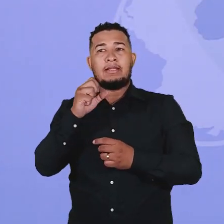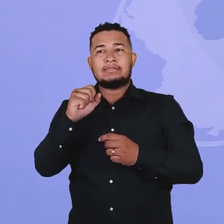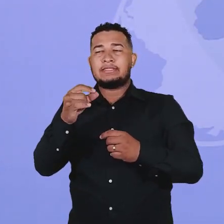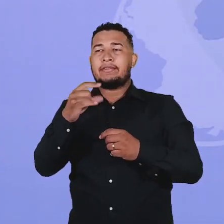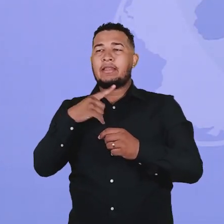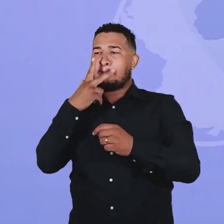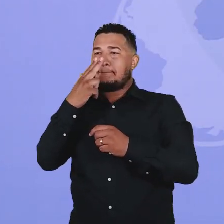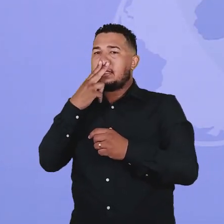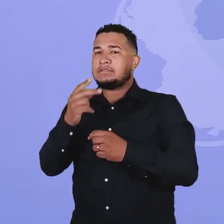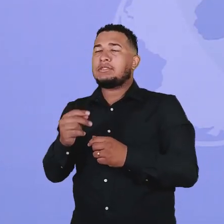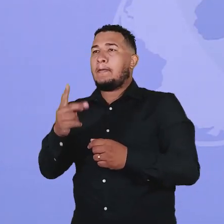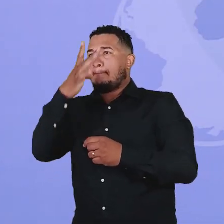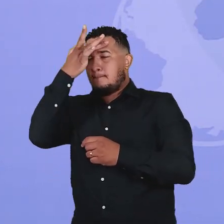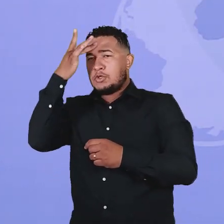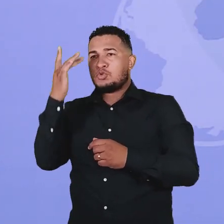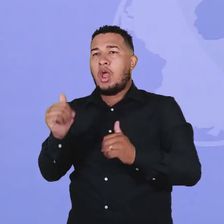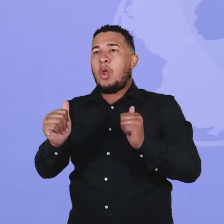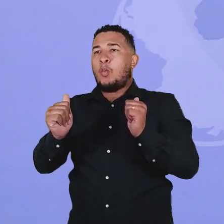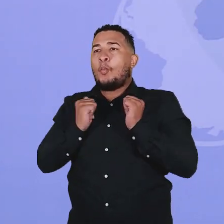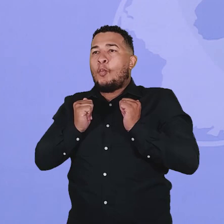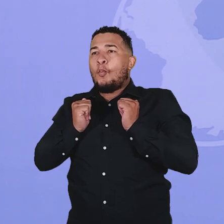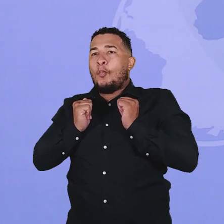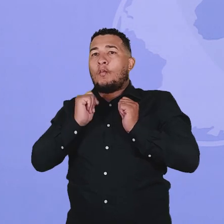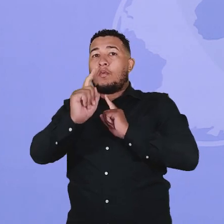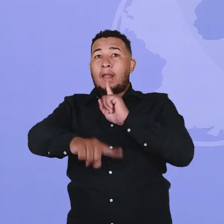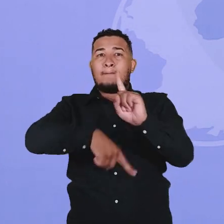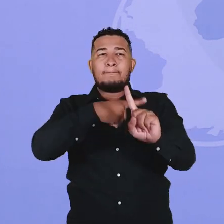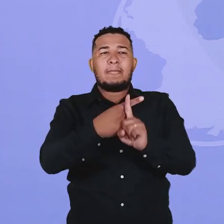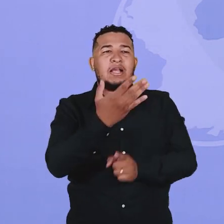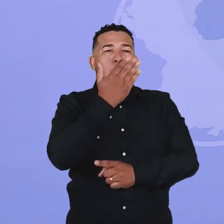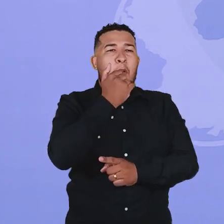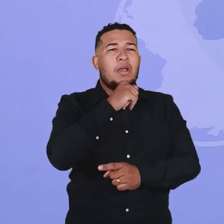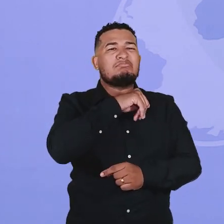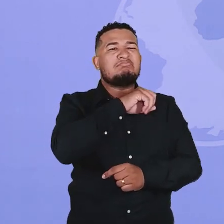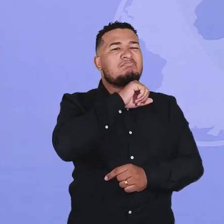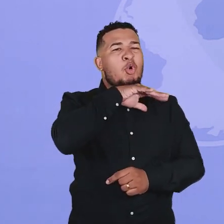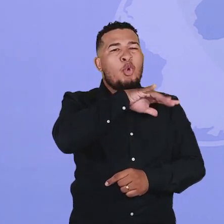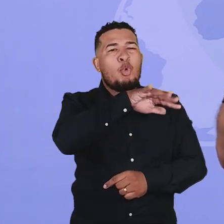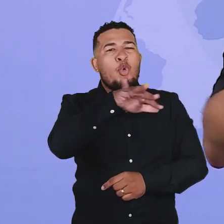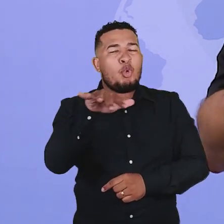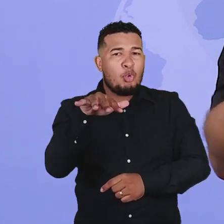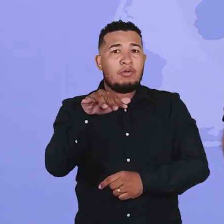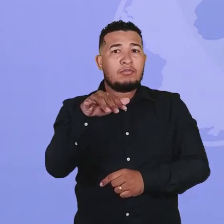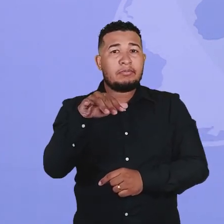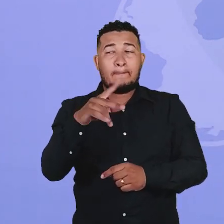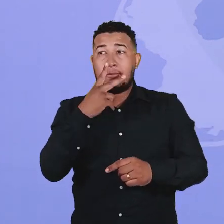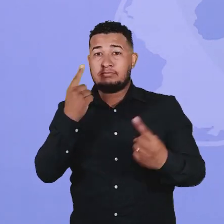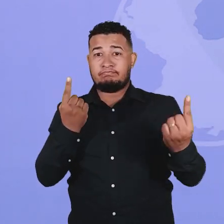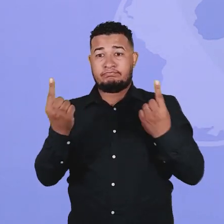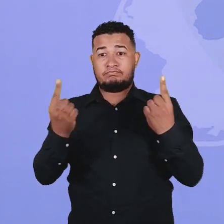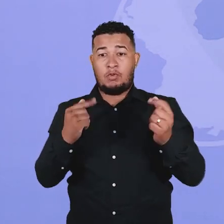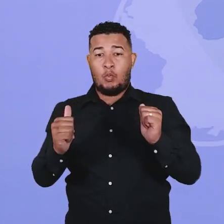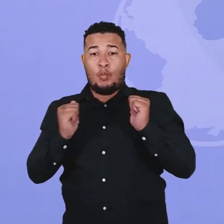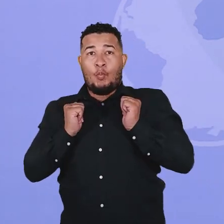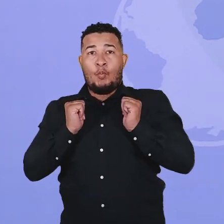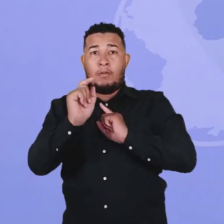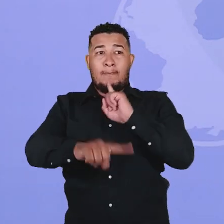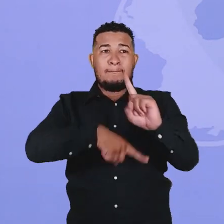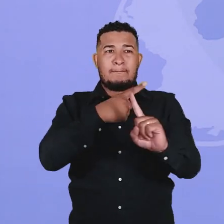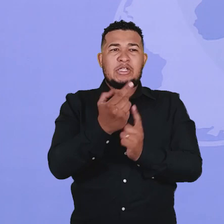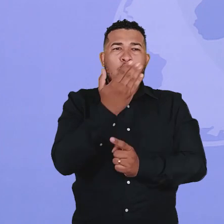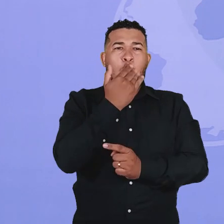casamento do sedentarismo com a má alimentação. Então, a má alimentação, junto com o sedentarismo,